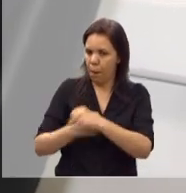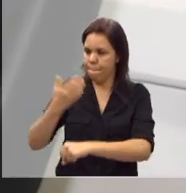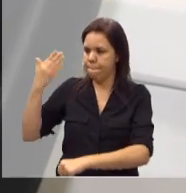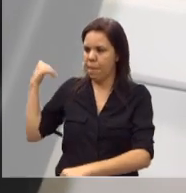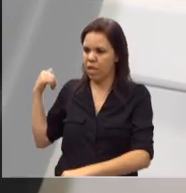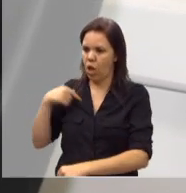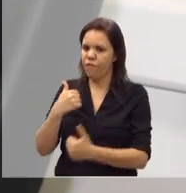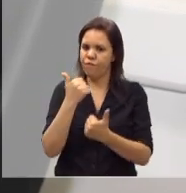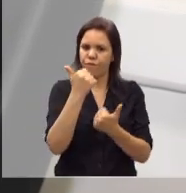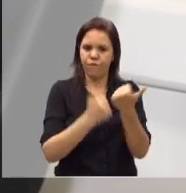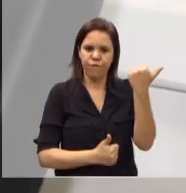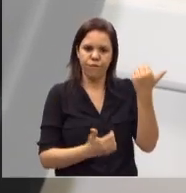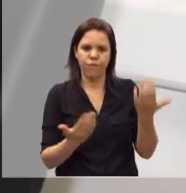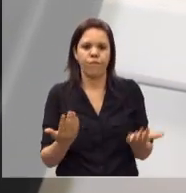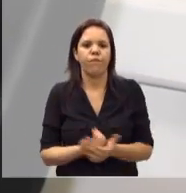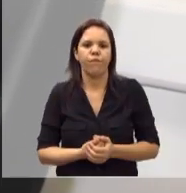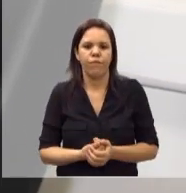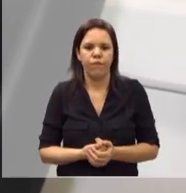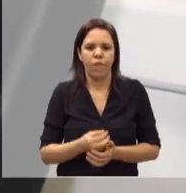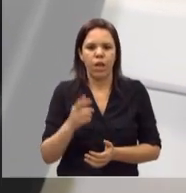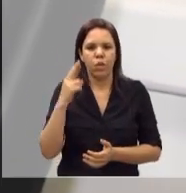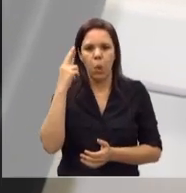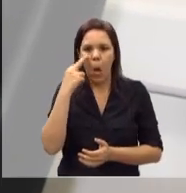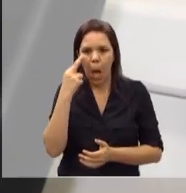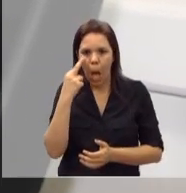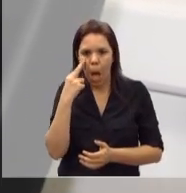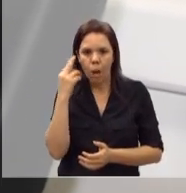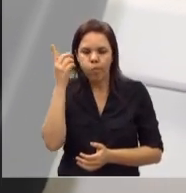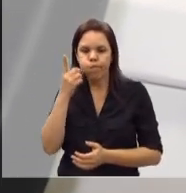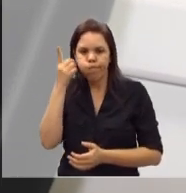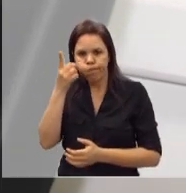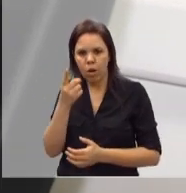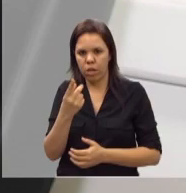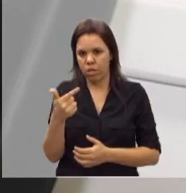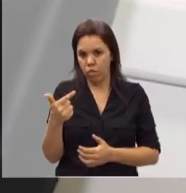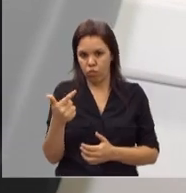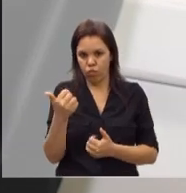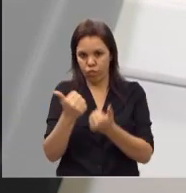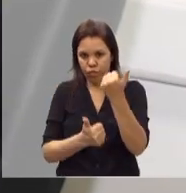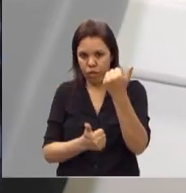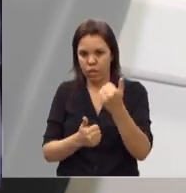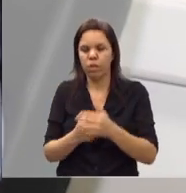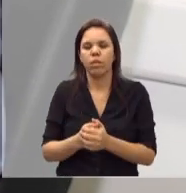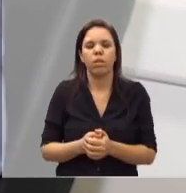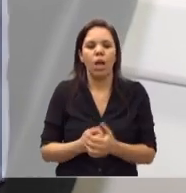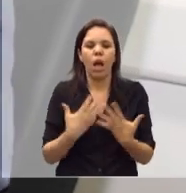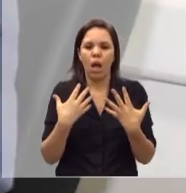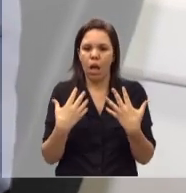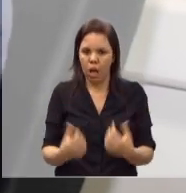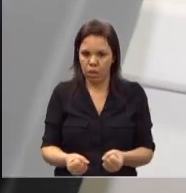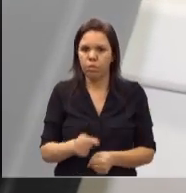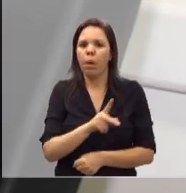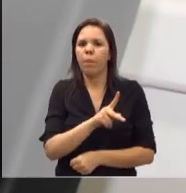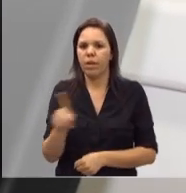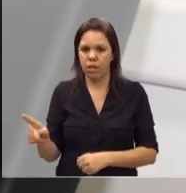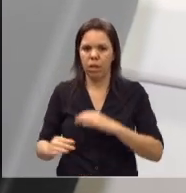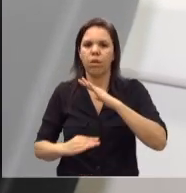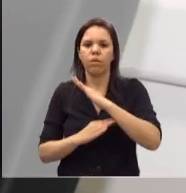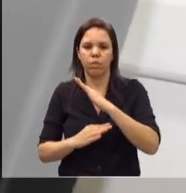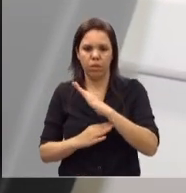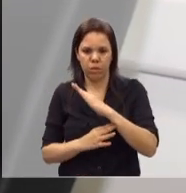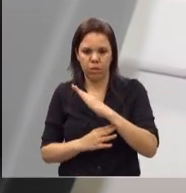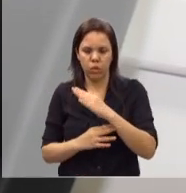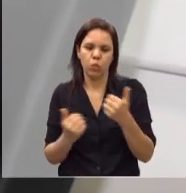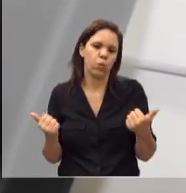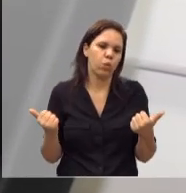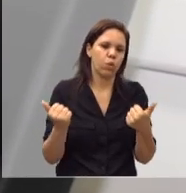eu fui vice-presidente do Rafa Zimbaldi, né? Segundo vice, melhor dizendo, cheguei a assumir a presidência da Câmara, no